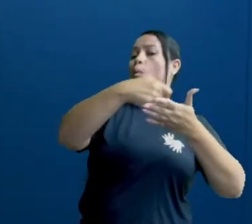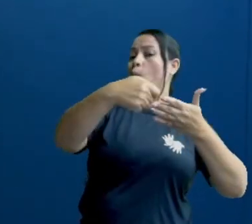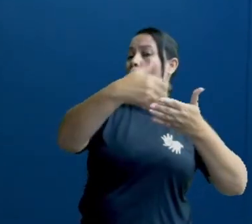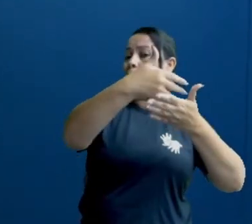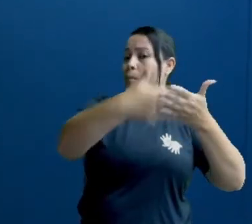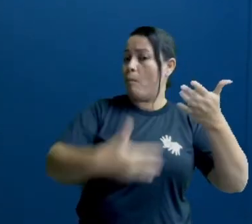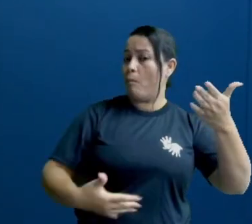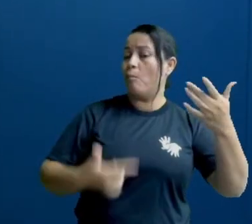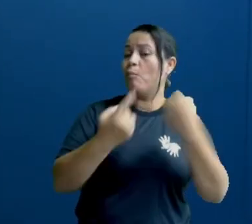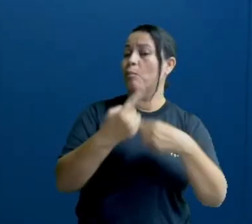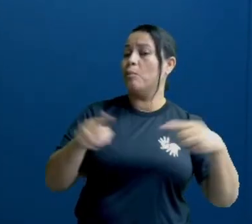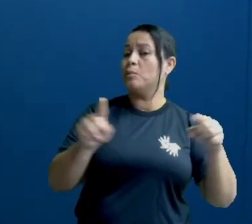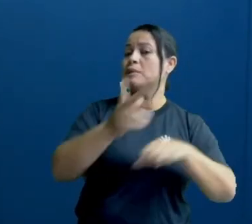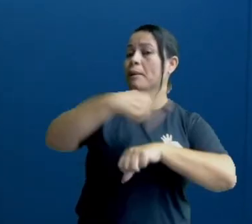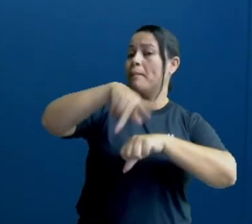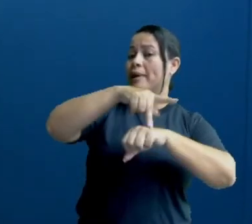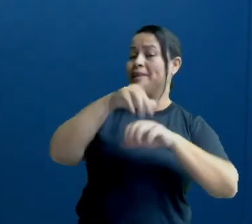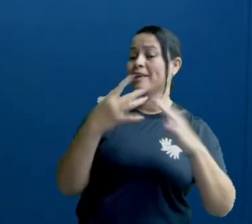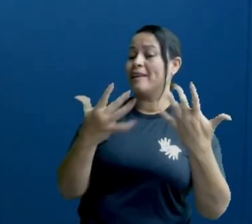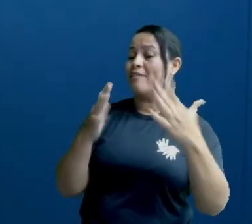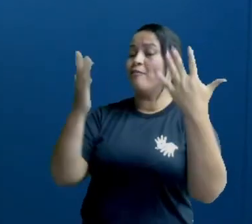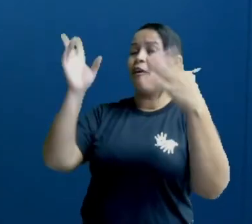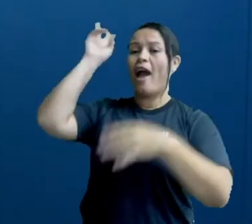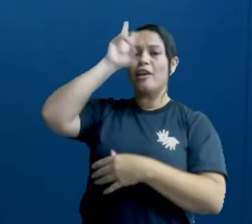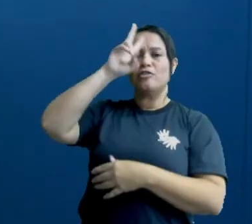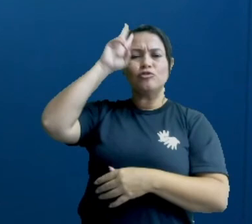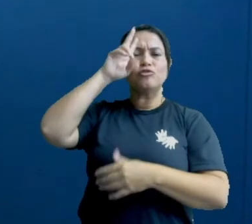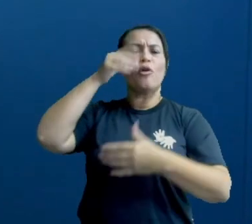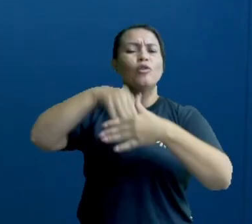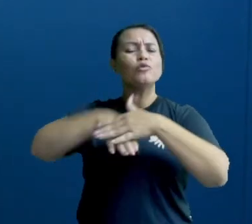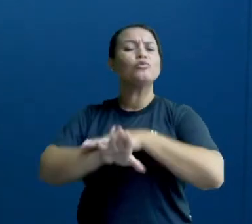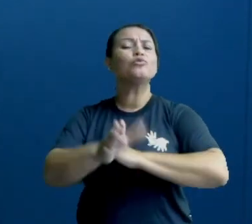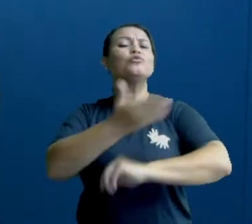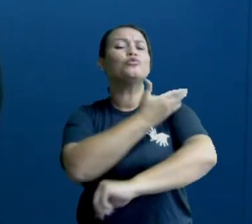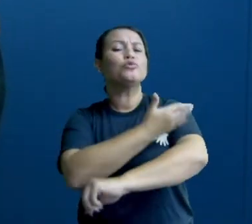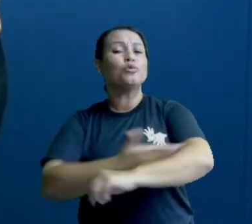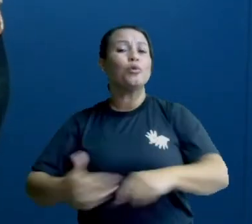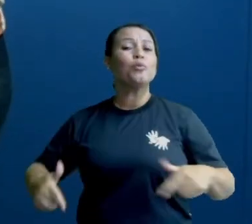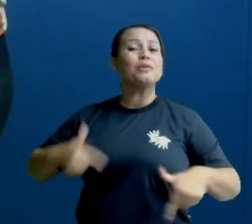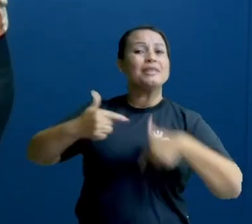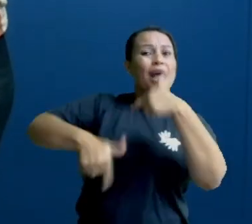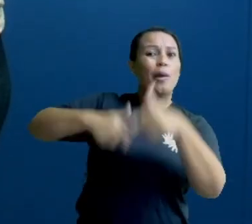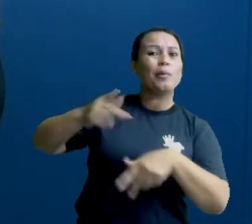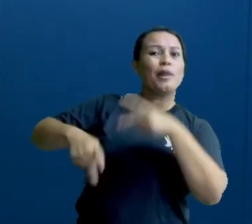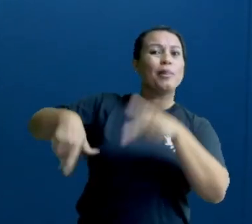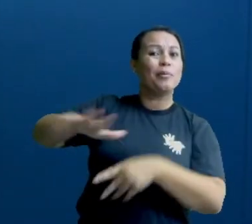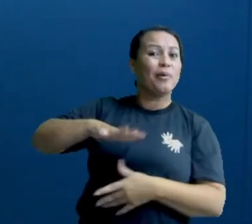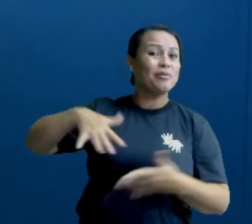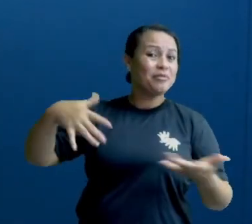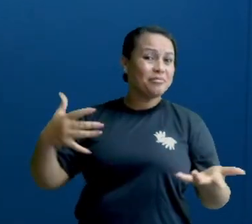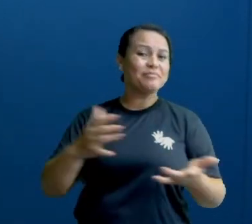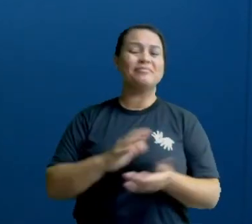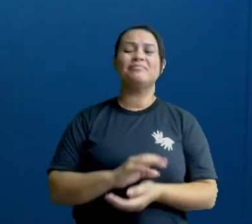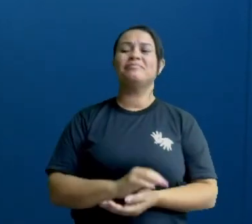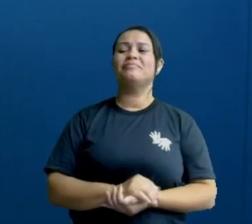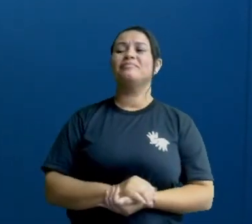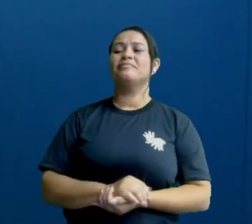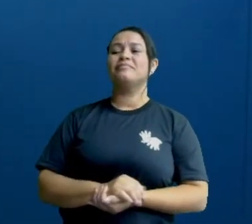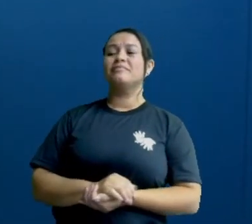musical patriótica que evoca e elogia a história, as tradições e a luta do seu povo.